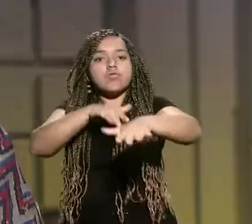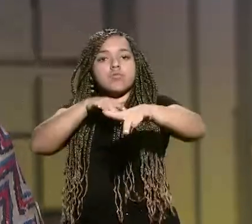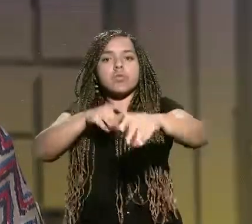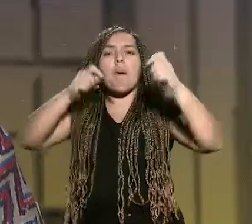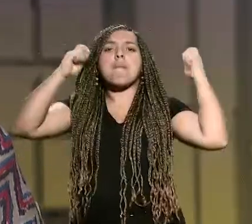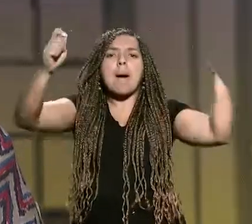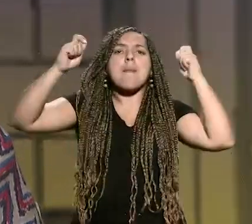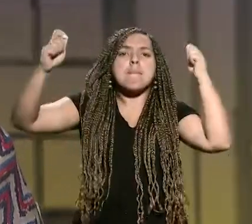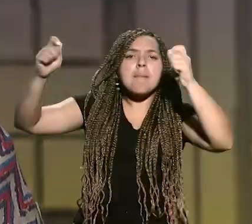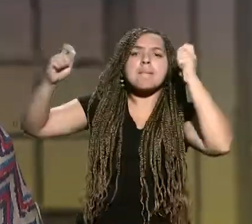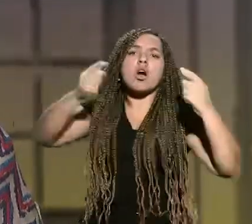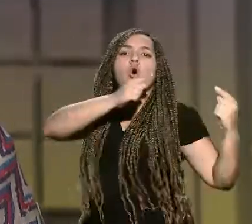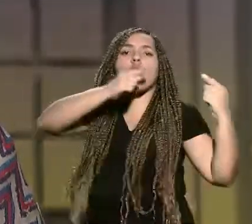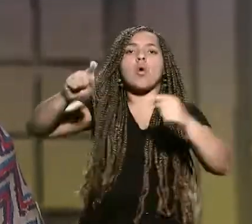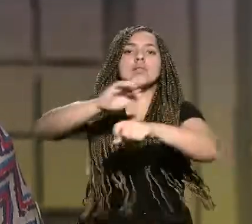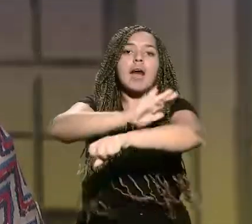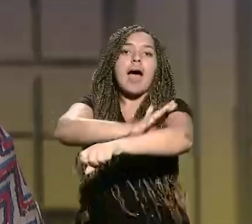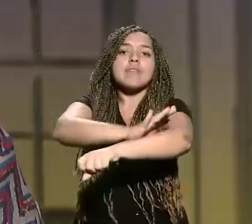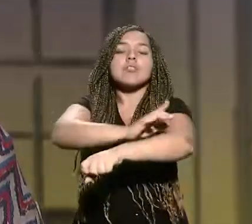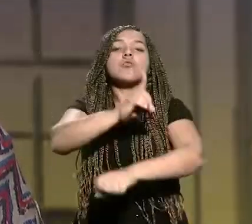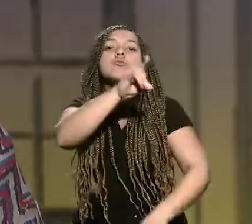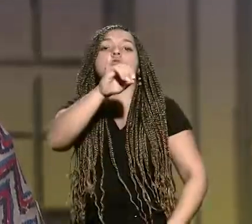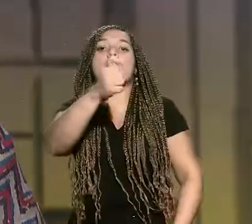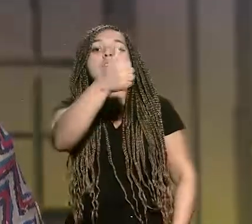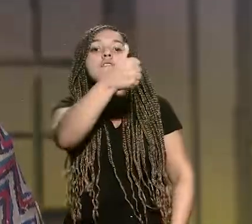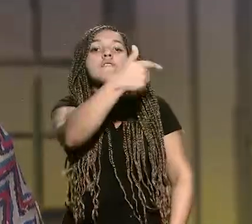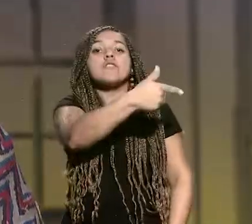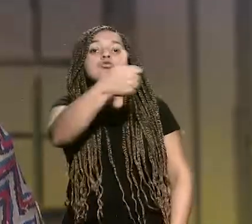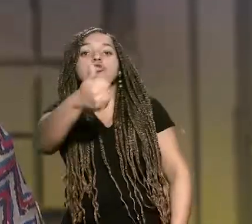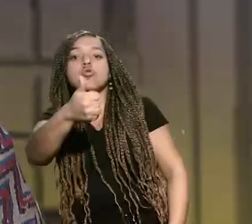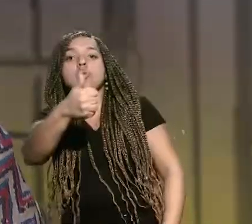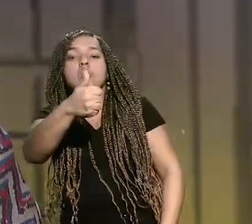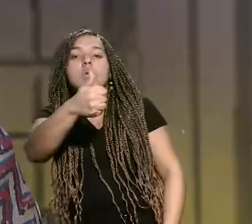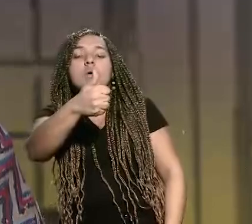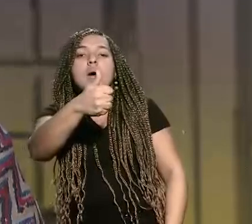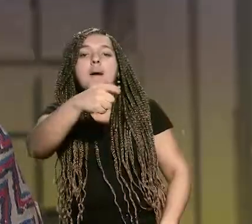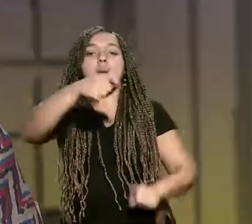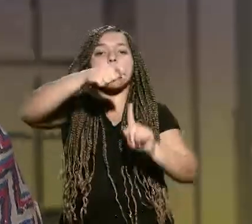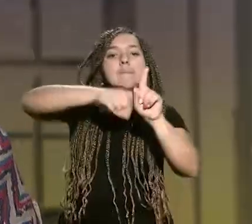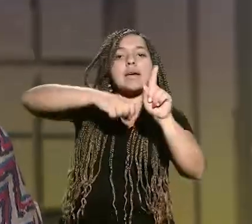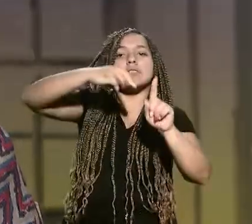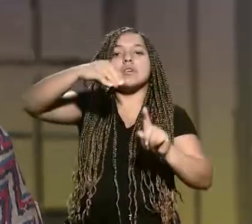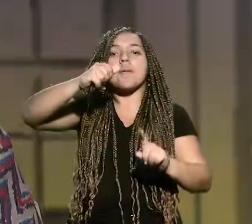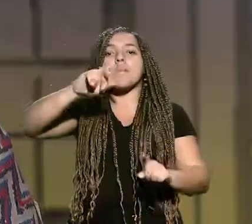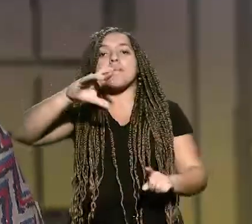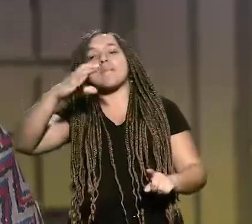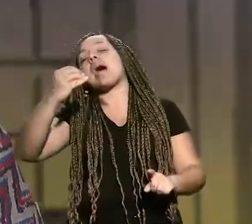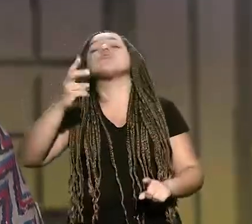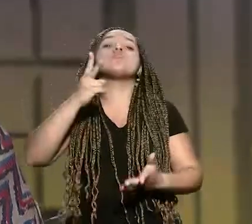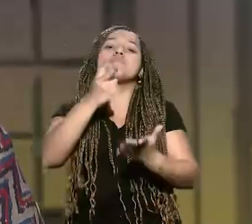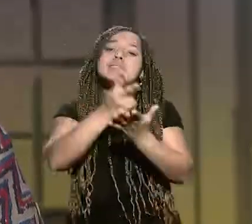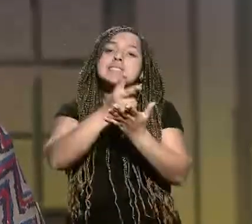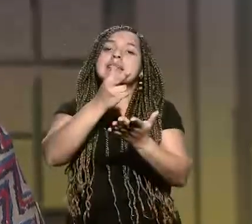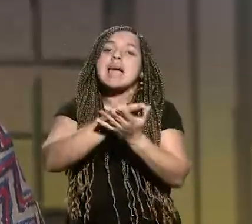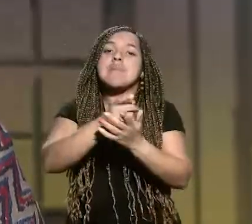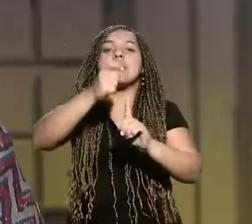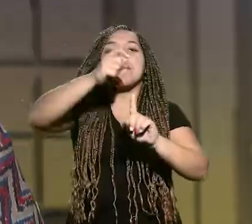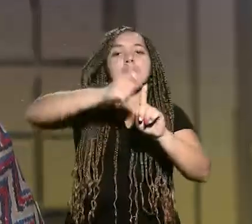acolher esses corpos negros e de falar dessa juventude negra alvo